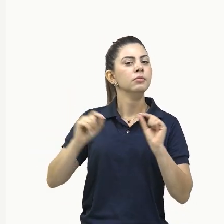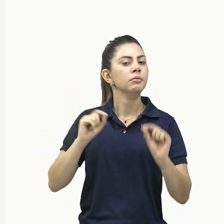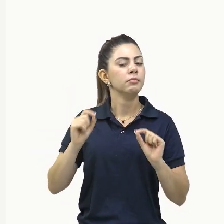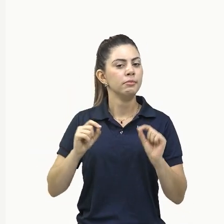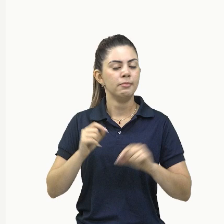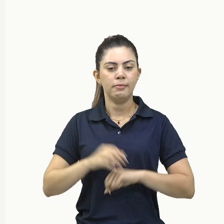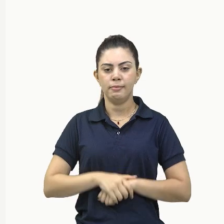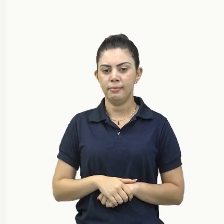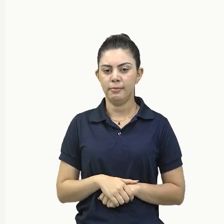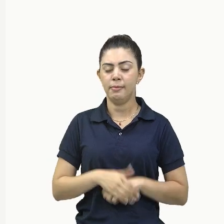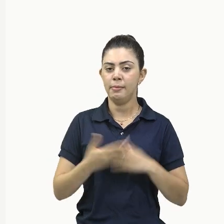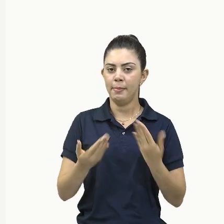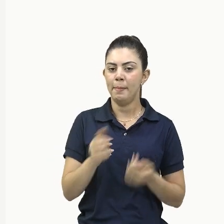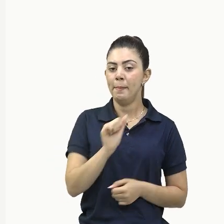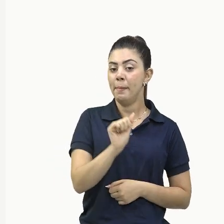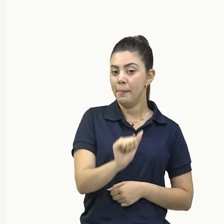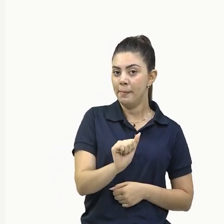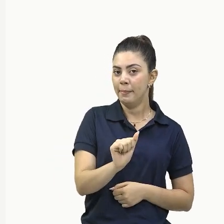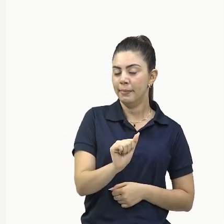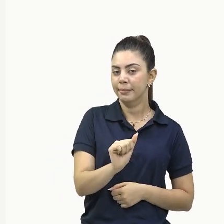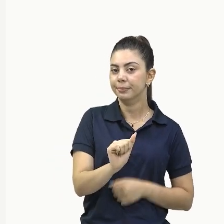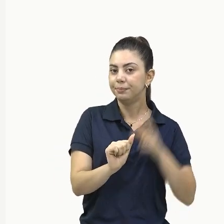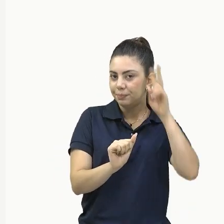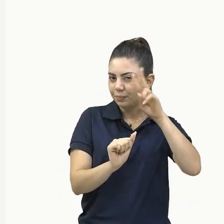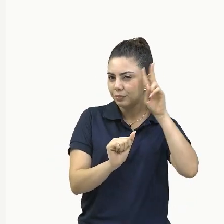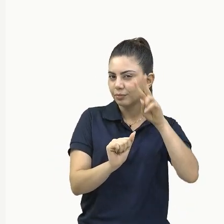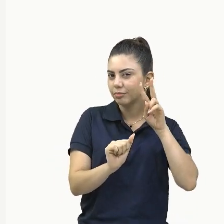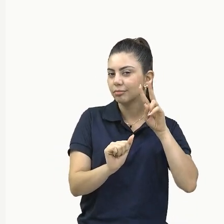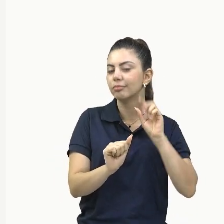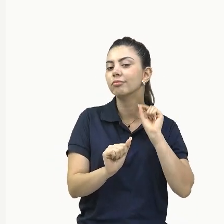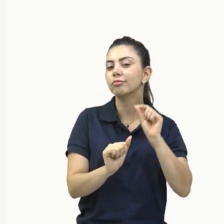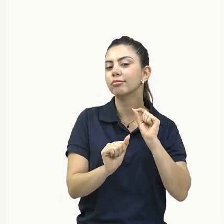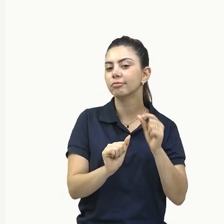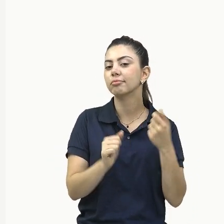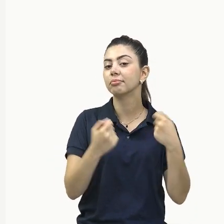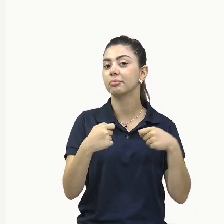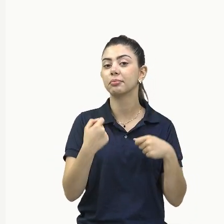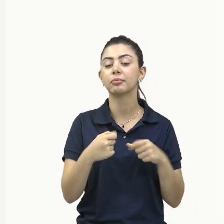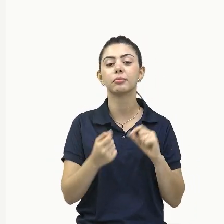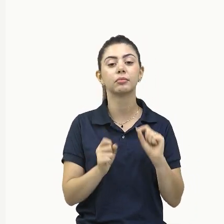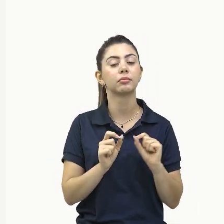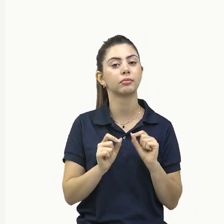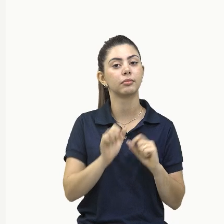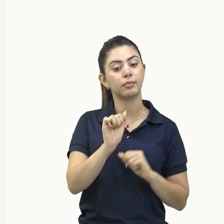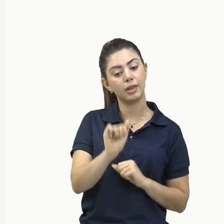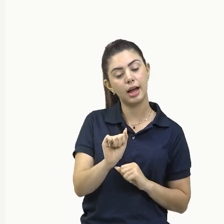o coeficiente de A, né, deve ser um número